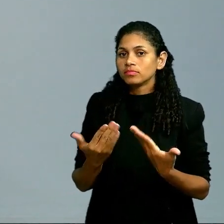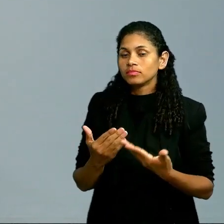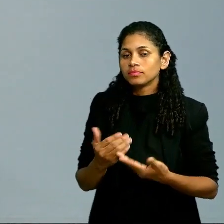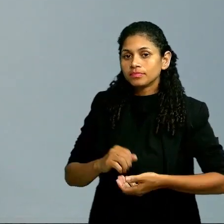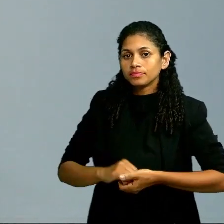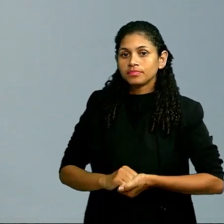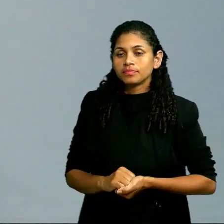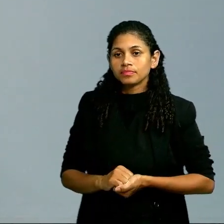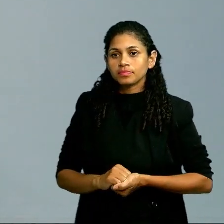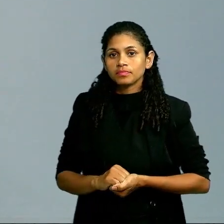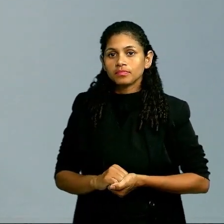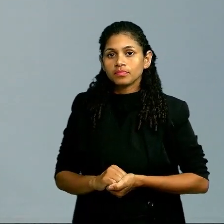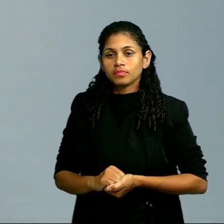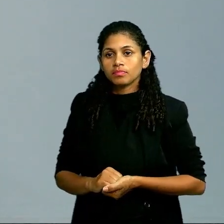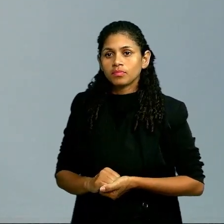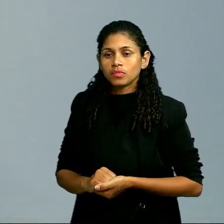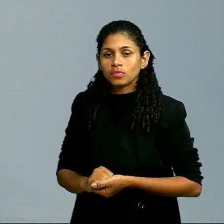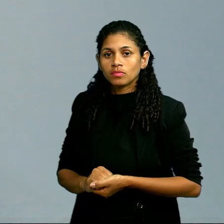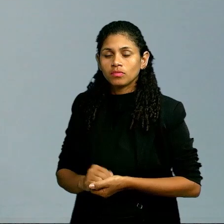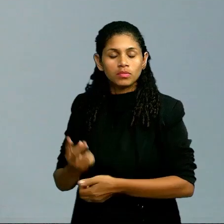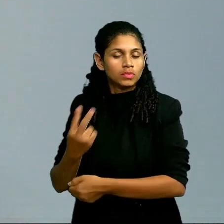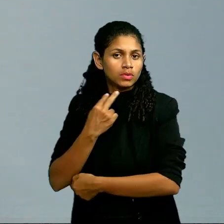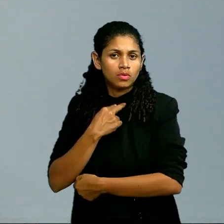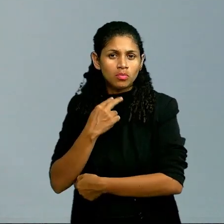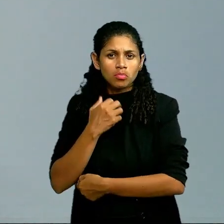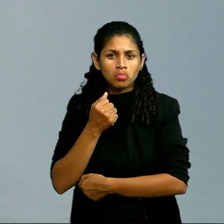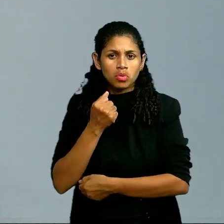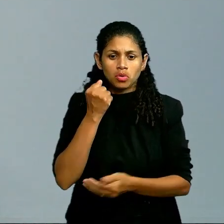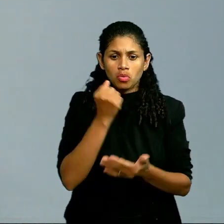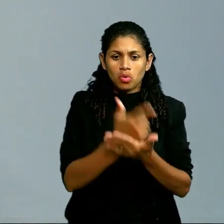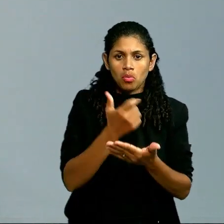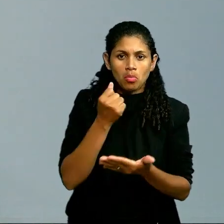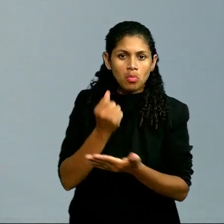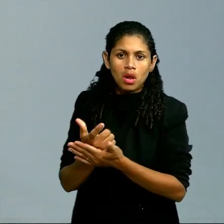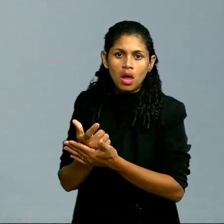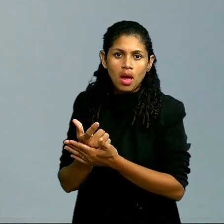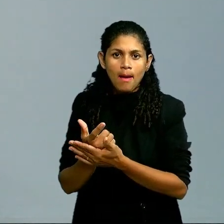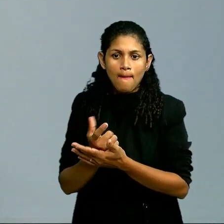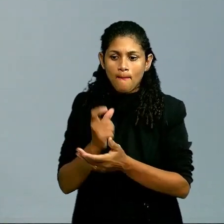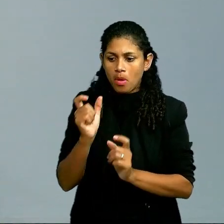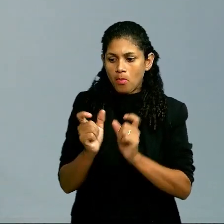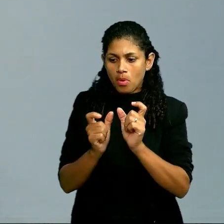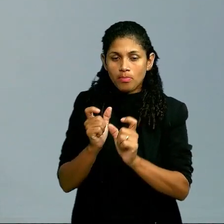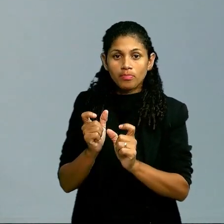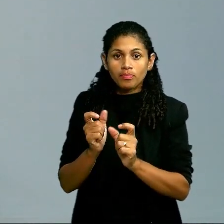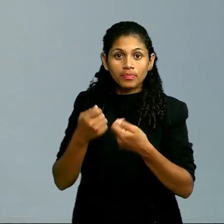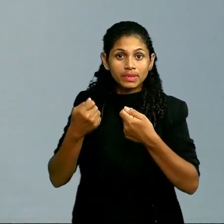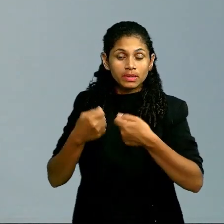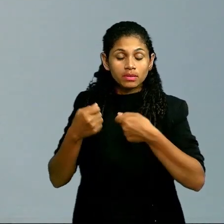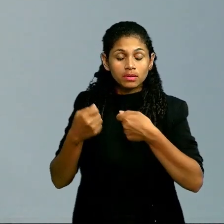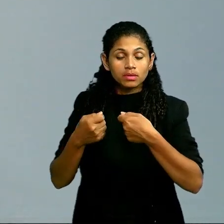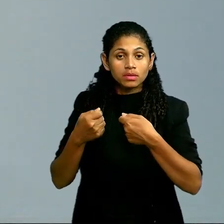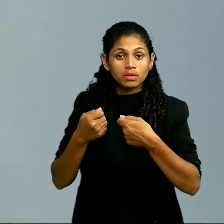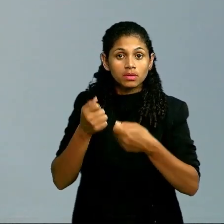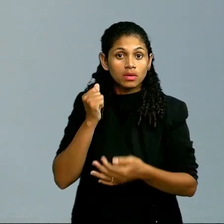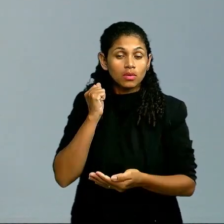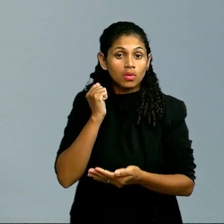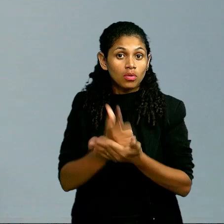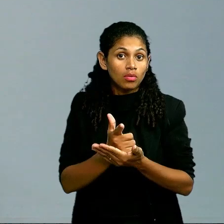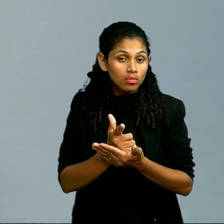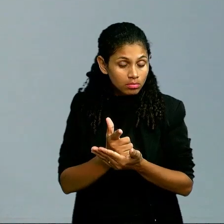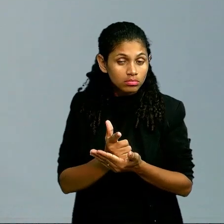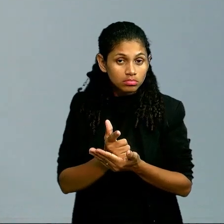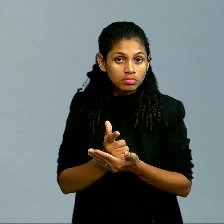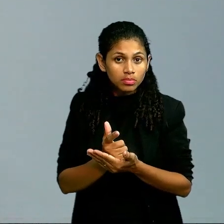falando. Só que a gente não pode comprar por pedaço, ali é comprado por quilo, tá? Então é